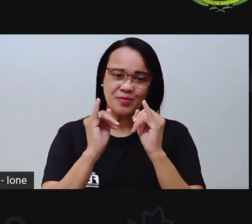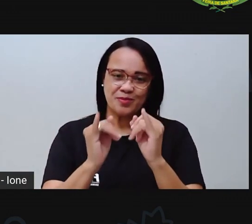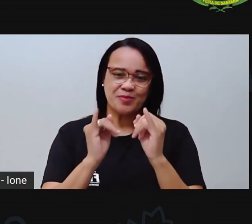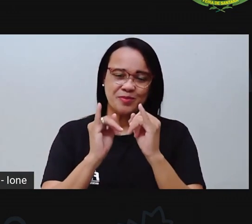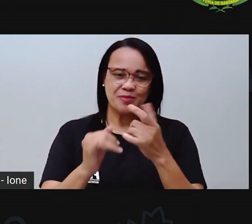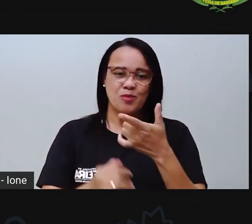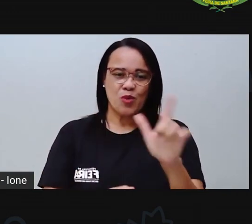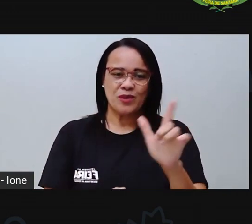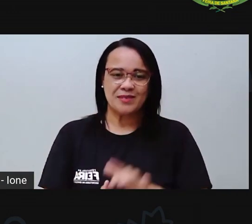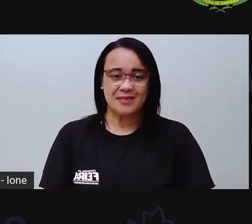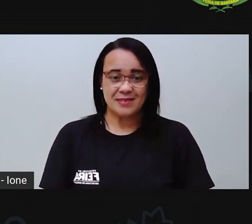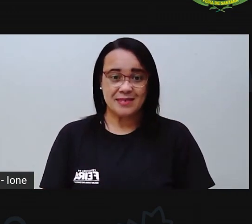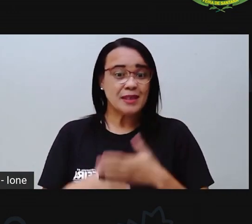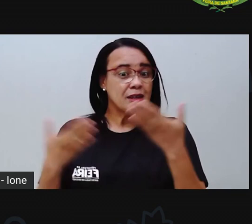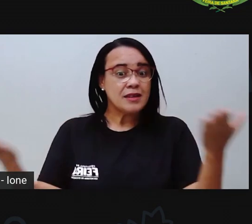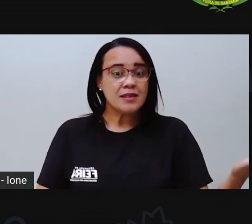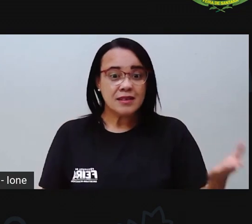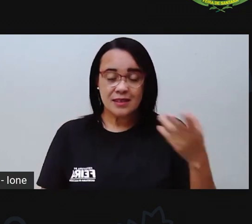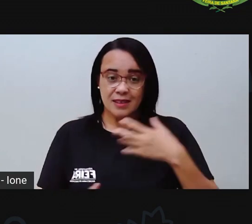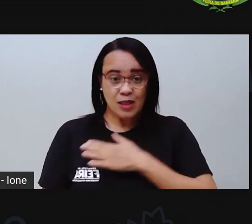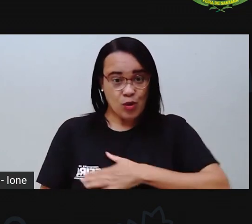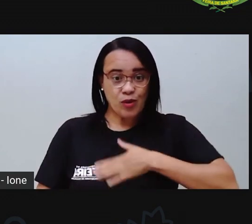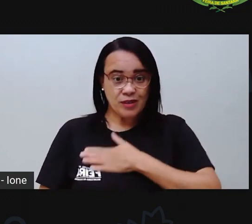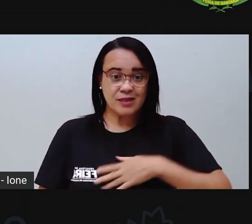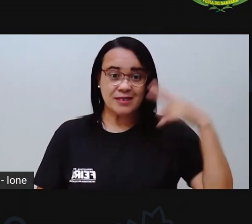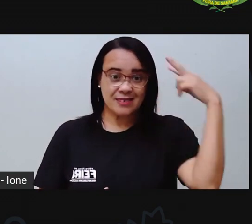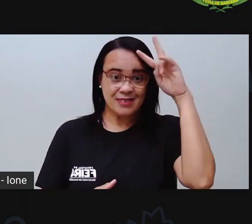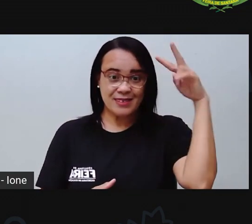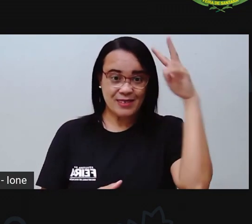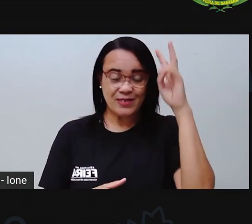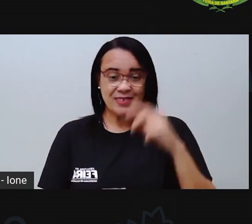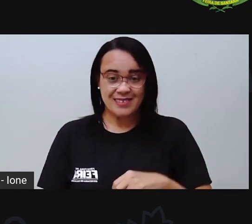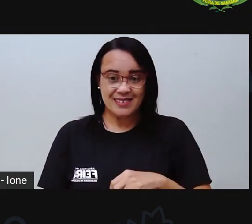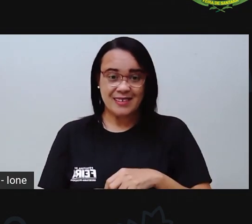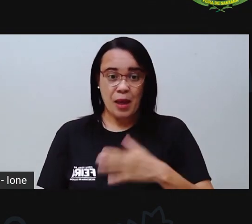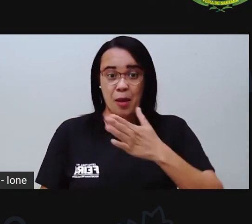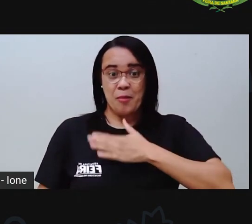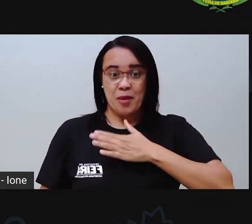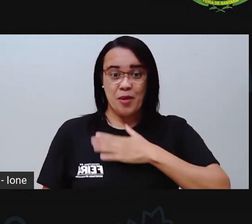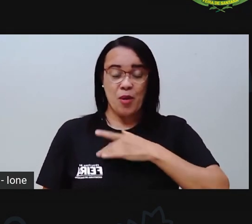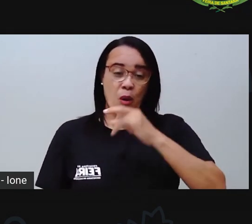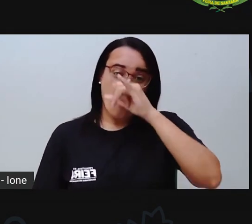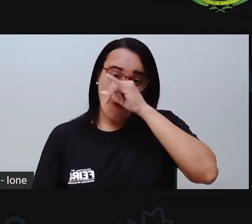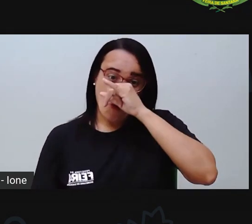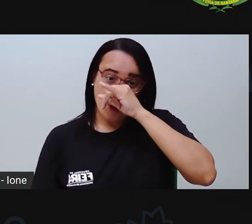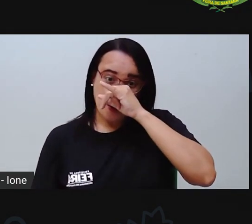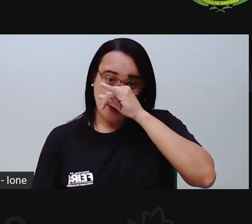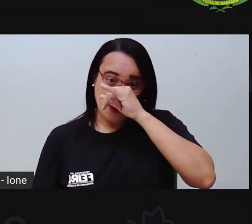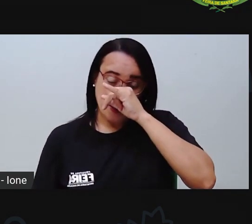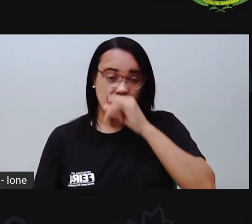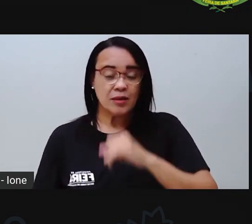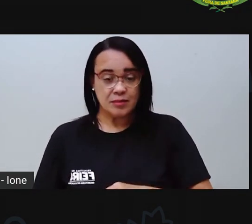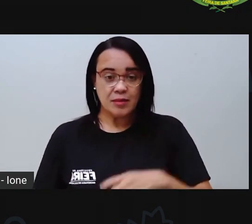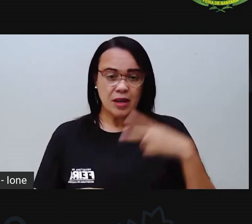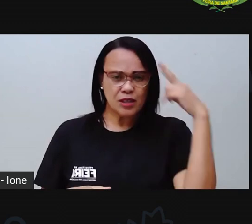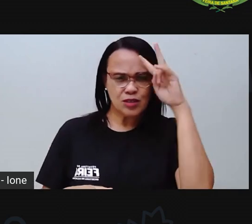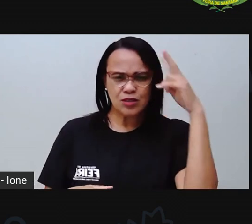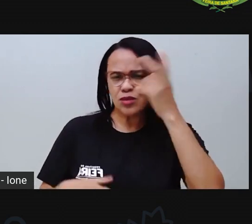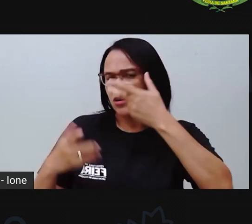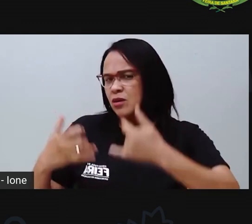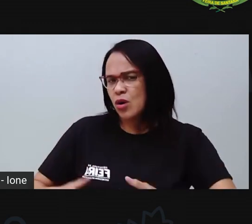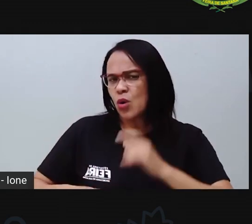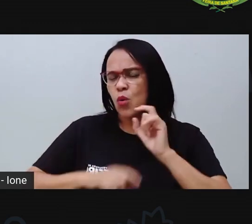Vocês curtiram essa história dos meus porquinhos? Quais serão esses porquinhos que a história fala,